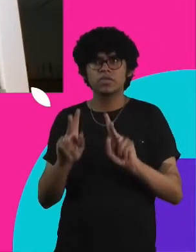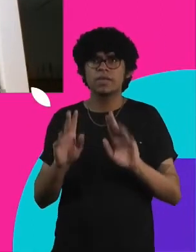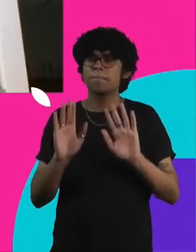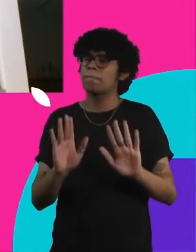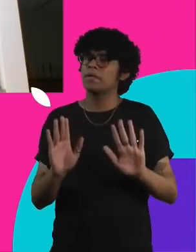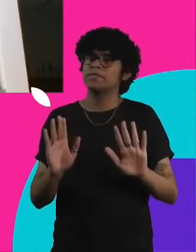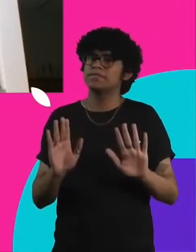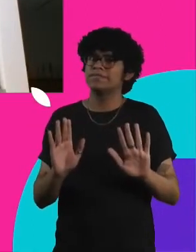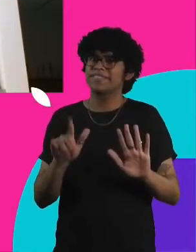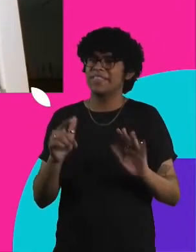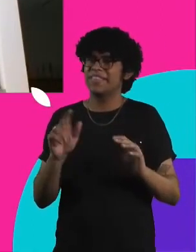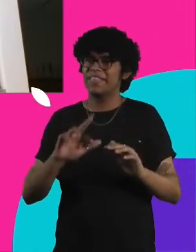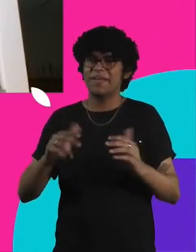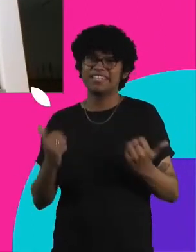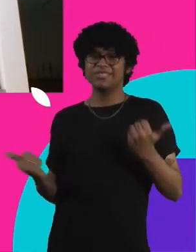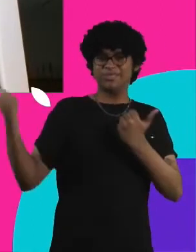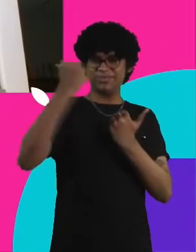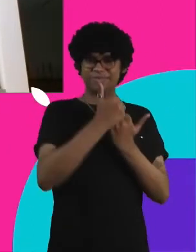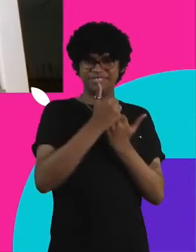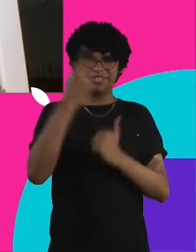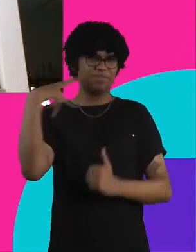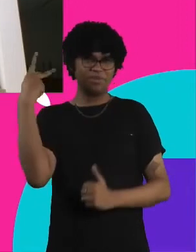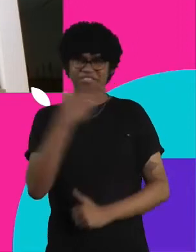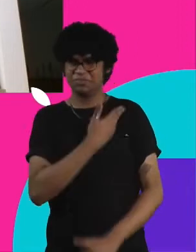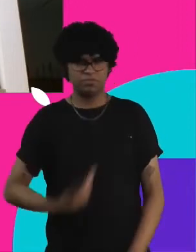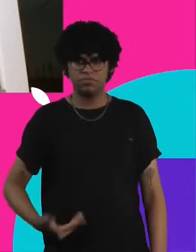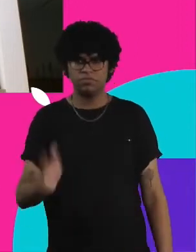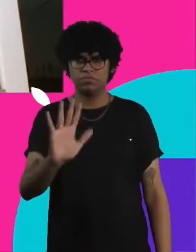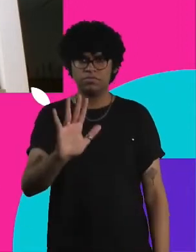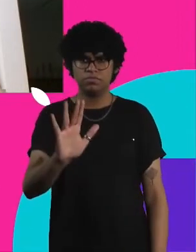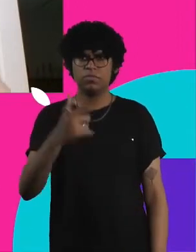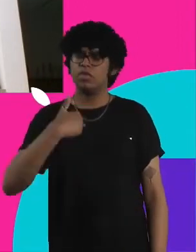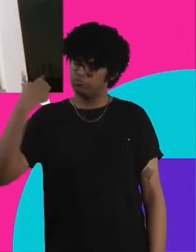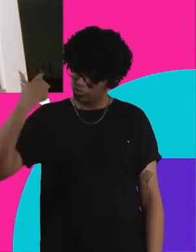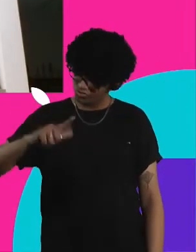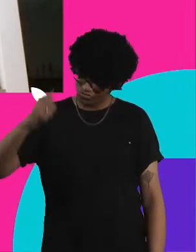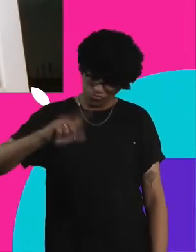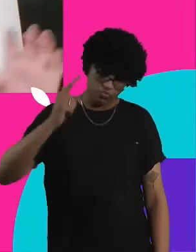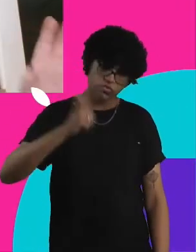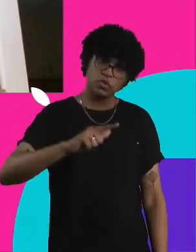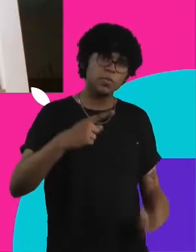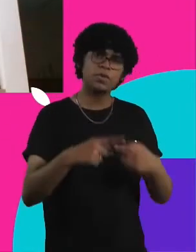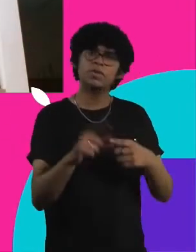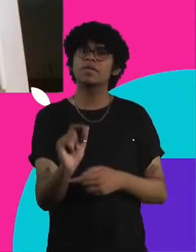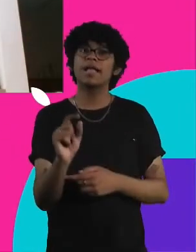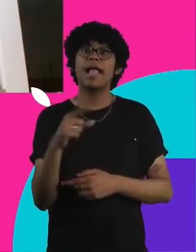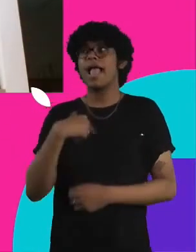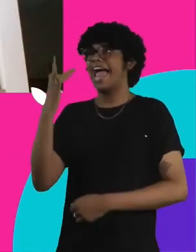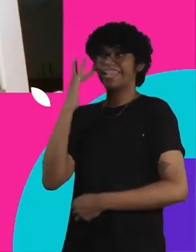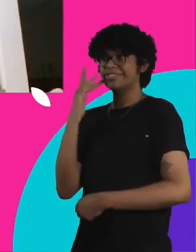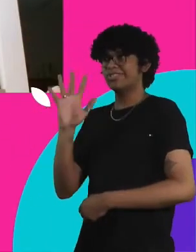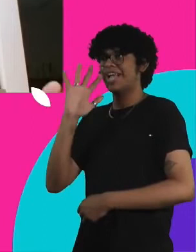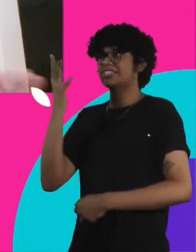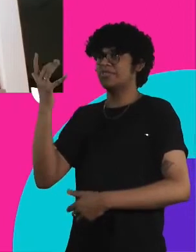substitui política pública. Eu tenho sido bem dura com isso, porque eu acho que se a gente achar que a gente resolve os problemas